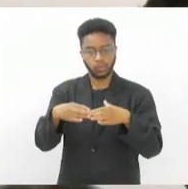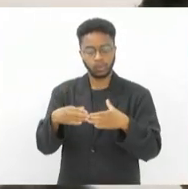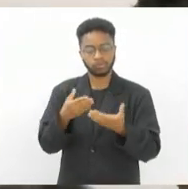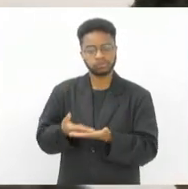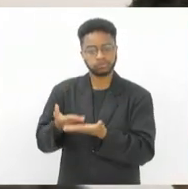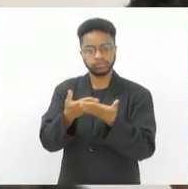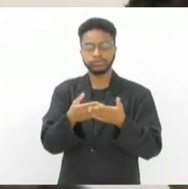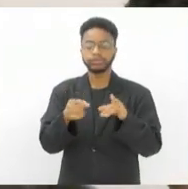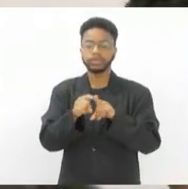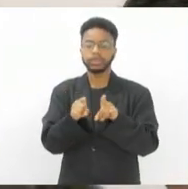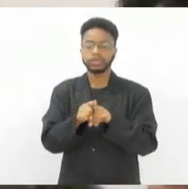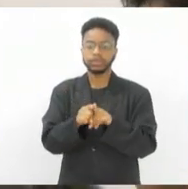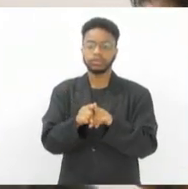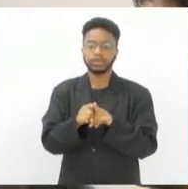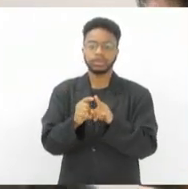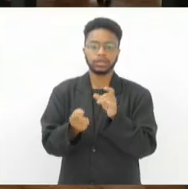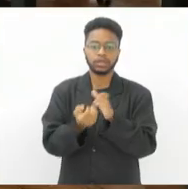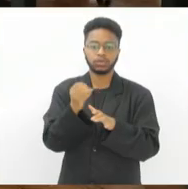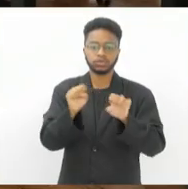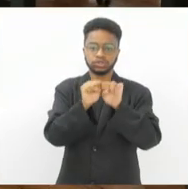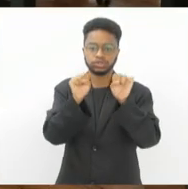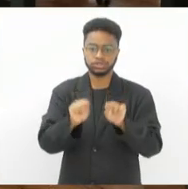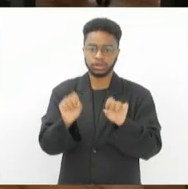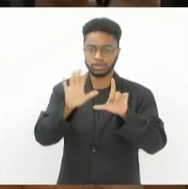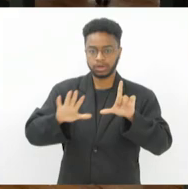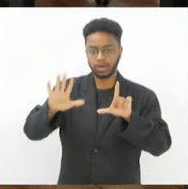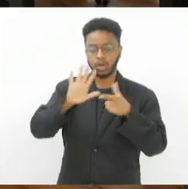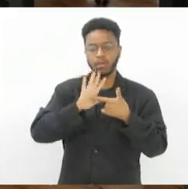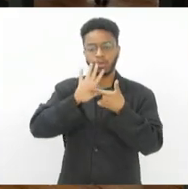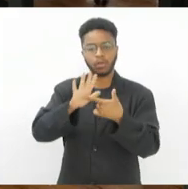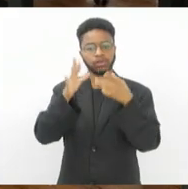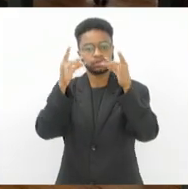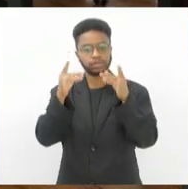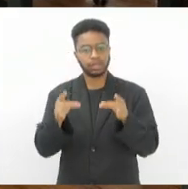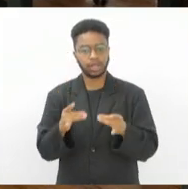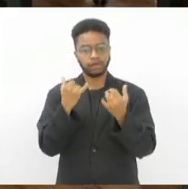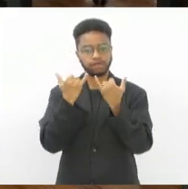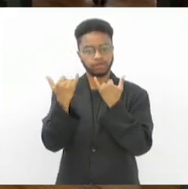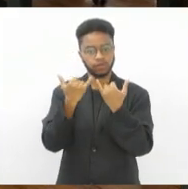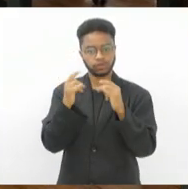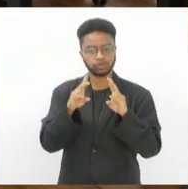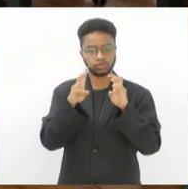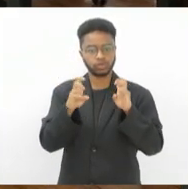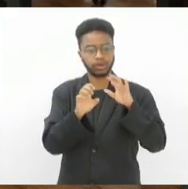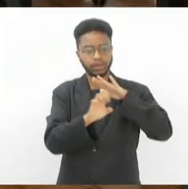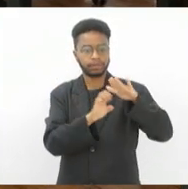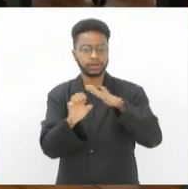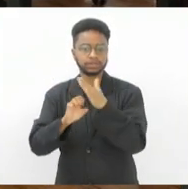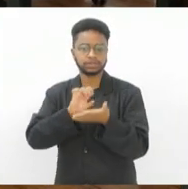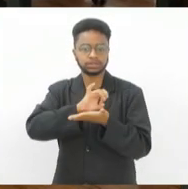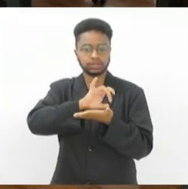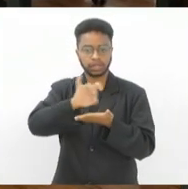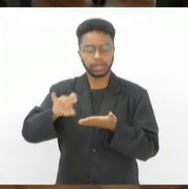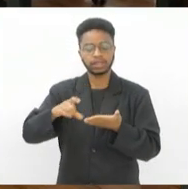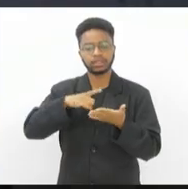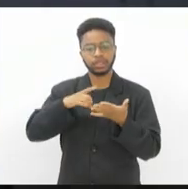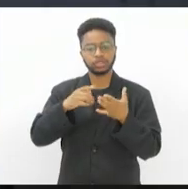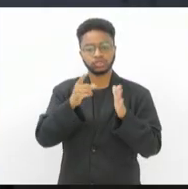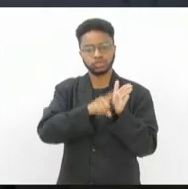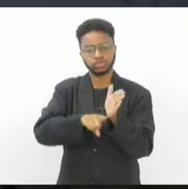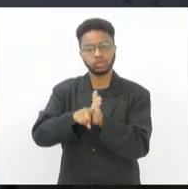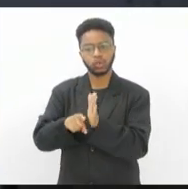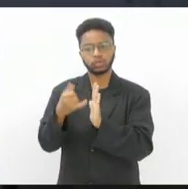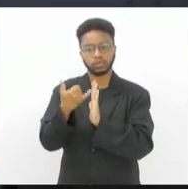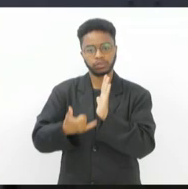a construção de um sistema de dados que detalha informações sobre as empresas que recebem incentivos fiscais. O